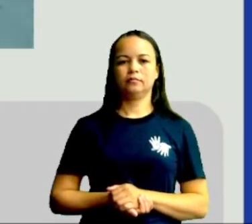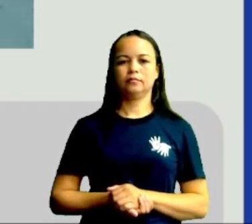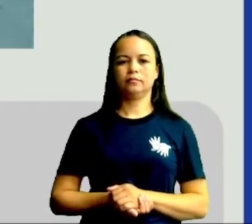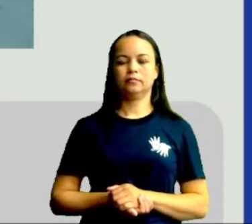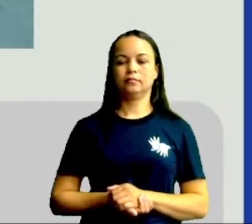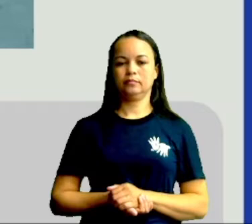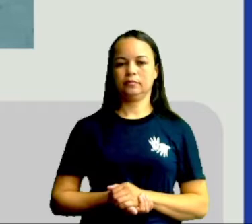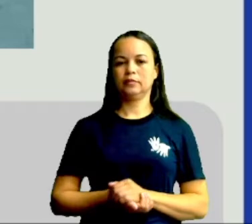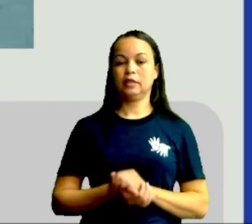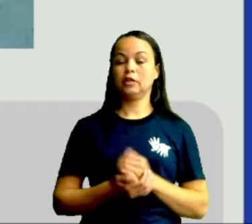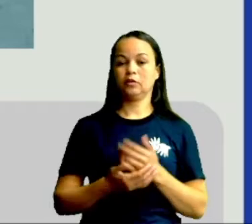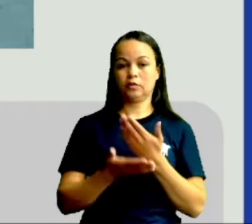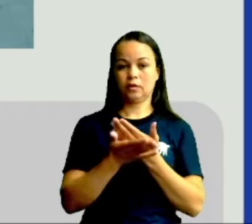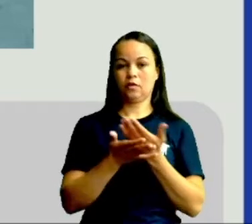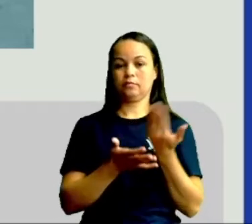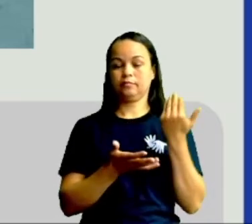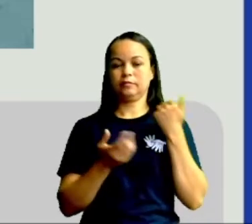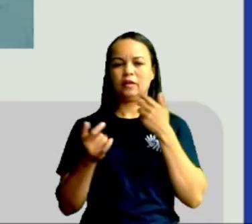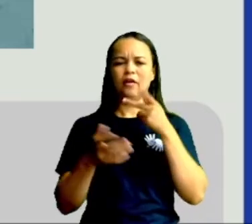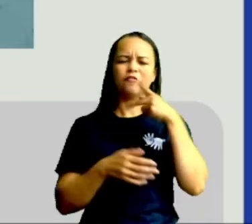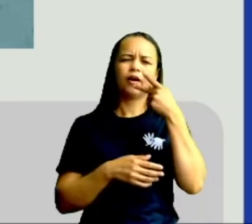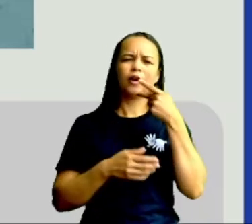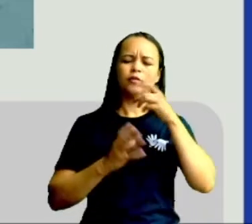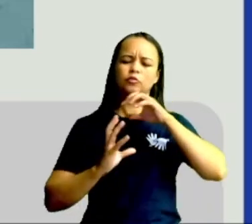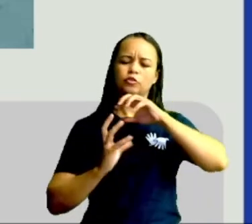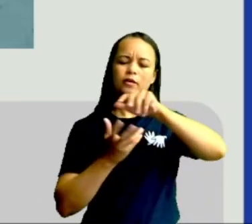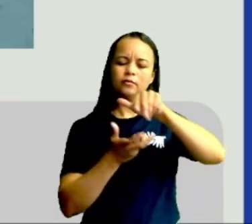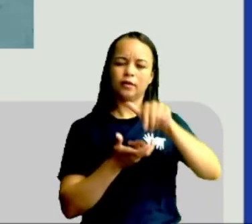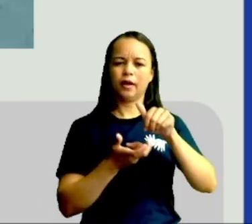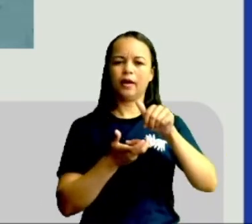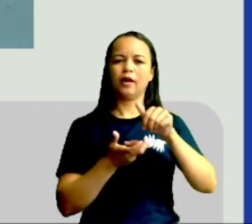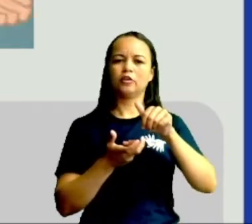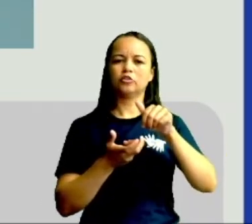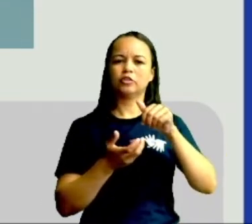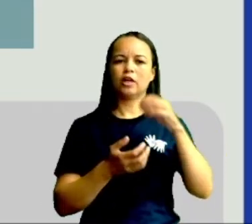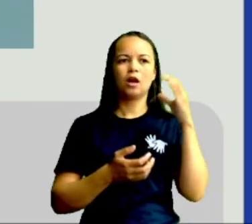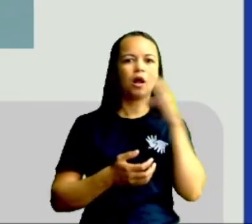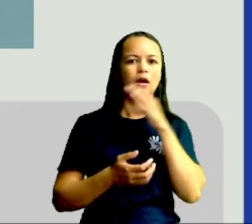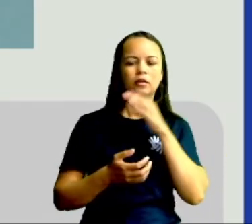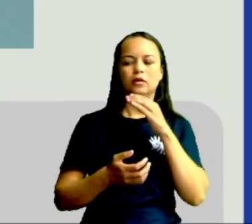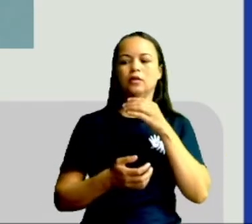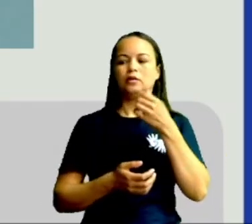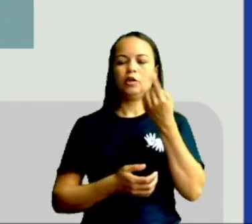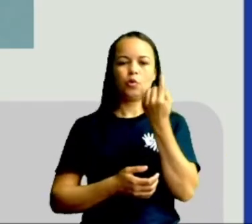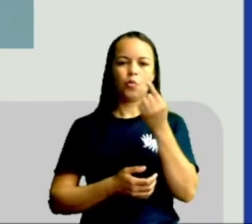No nosso episódio anterior, falamos que a Terra gira a uma velocidade de